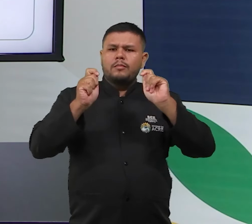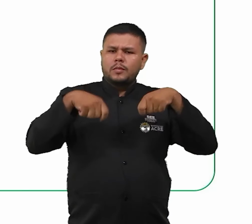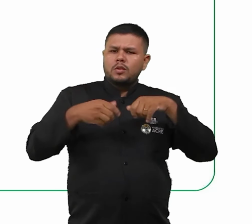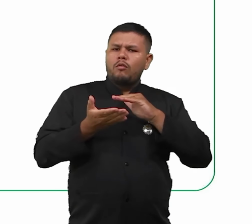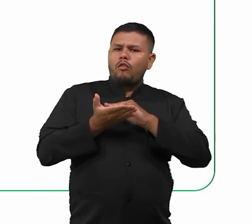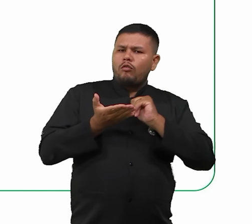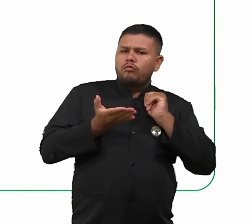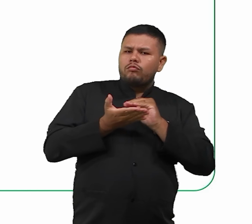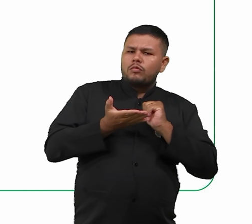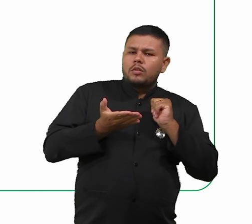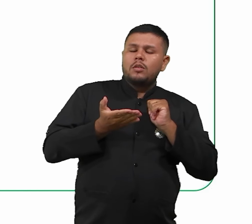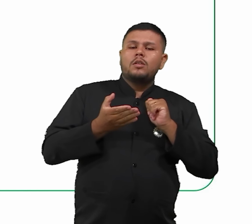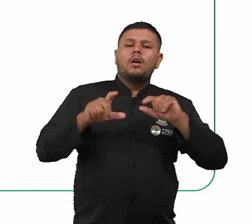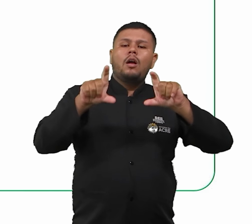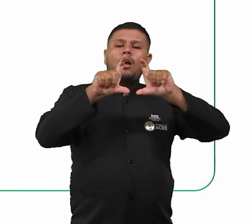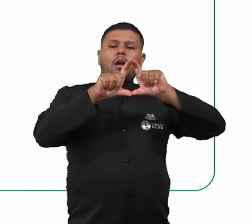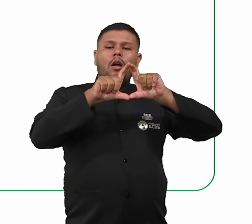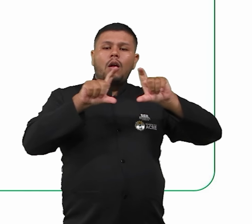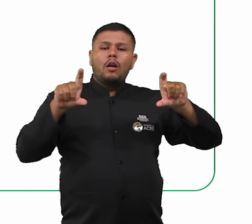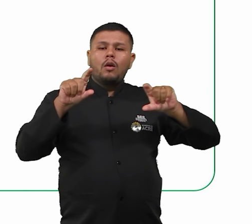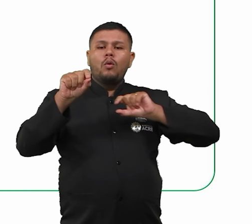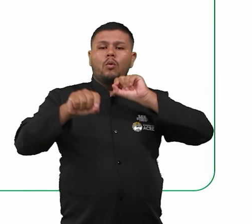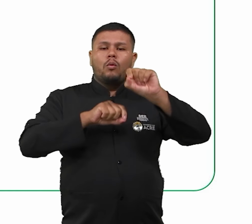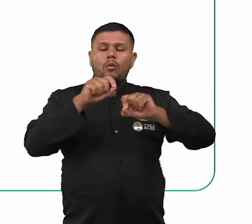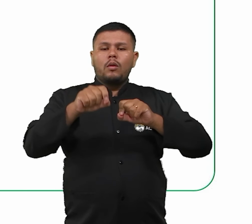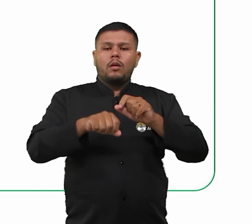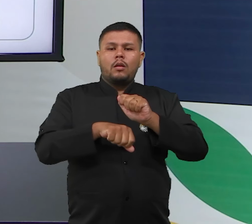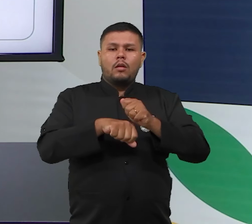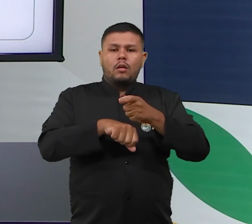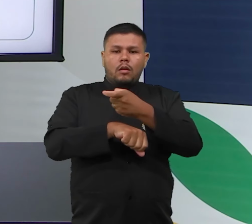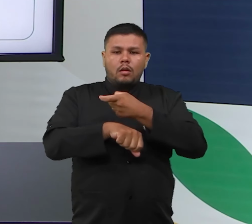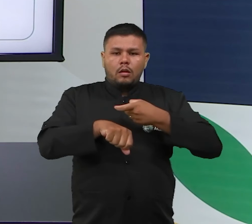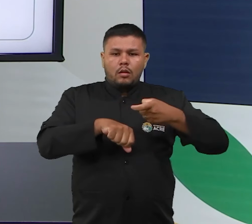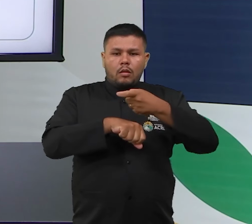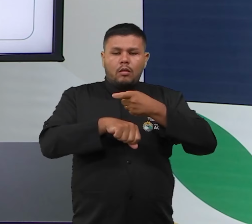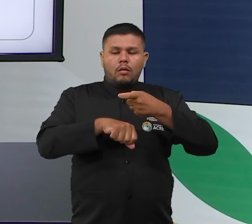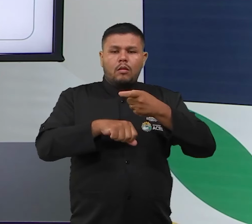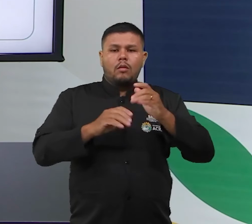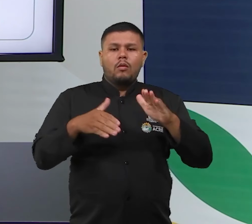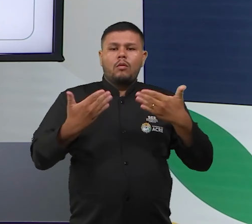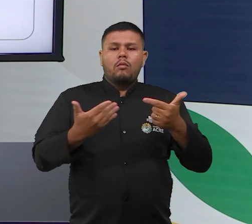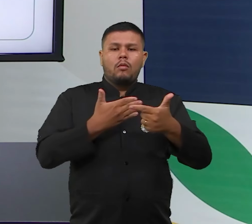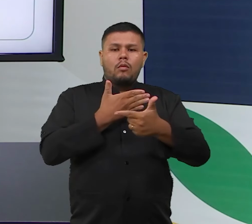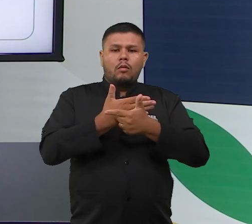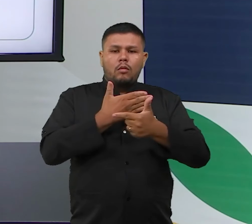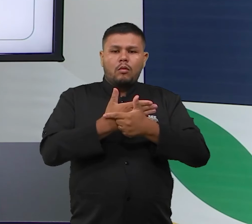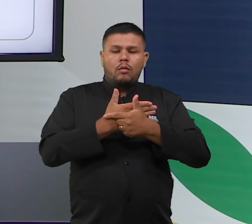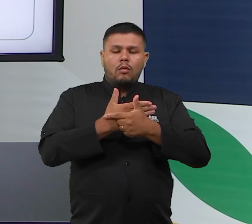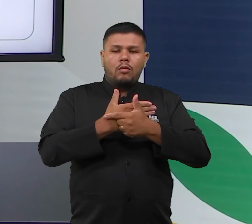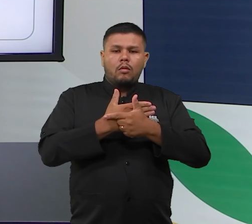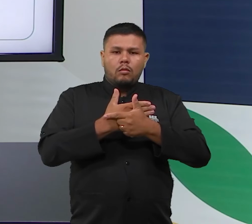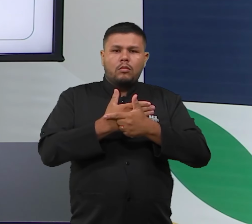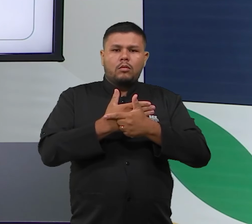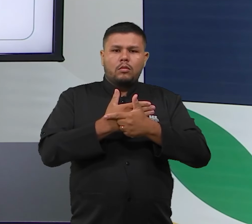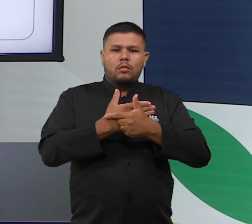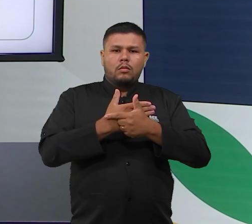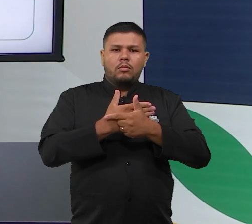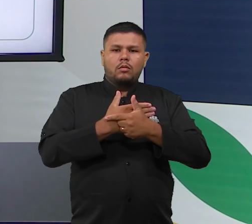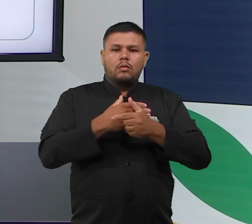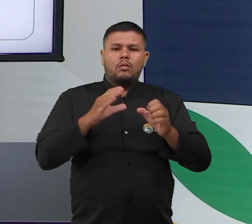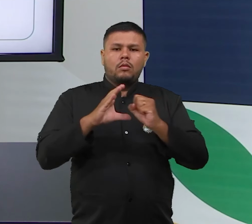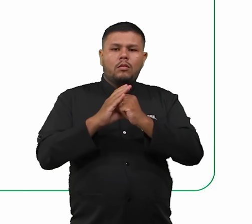Essas orações exercem função de adjetivo. Qual a função do adjetivo? Caracterizar o